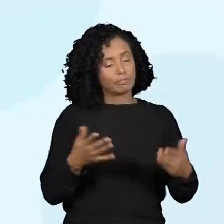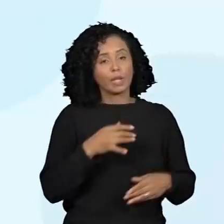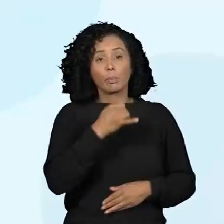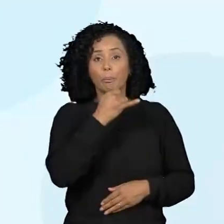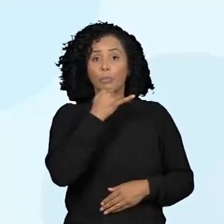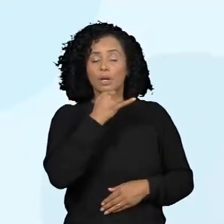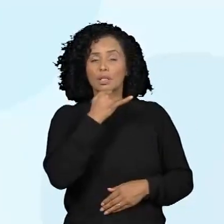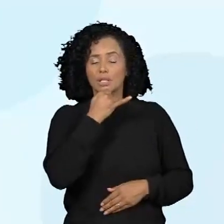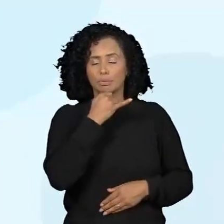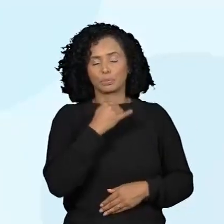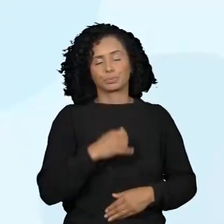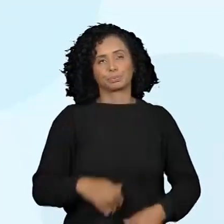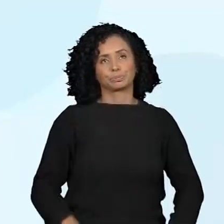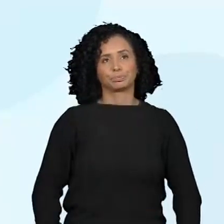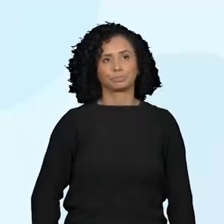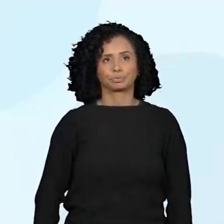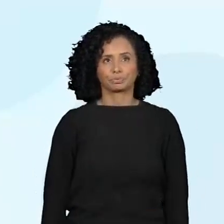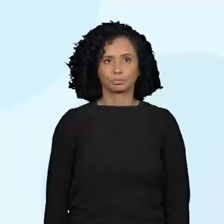luta de percussão: